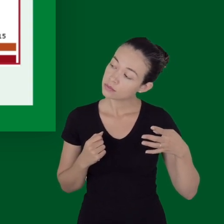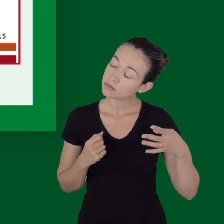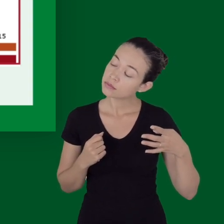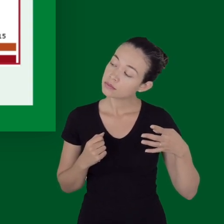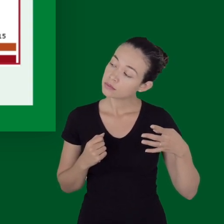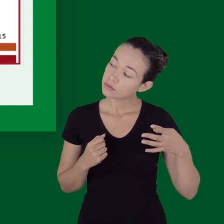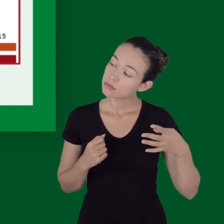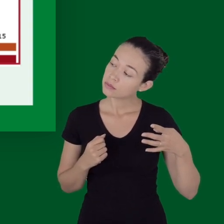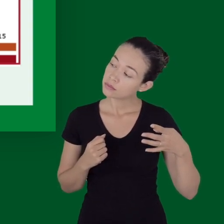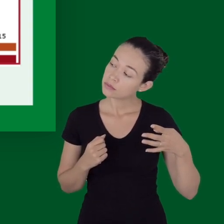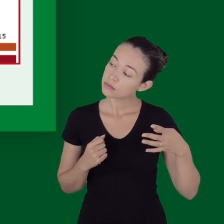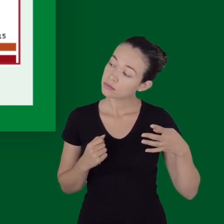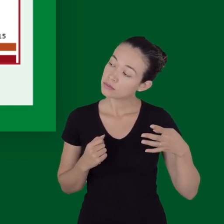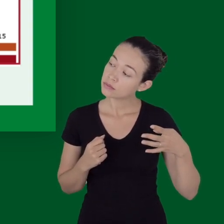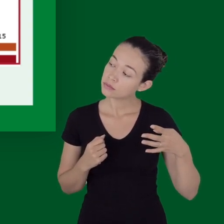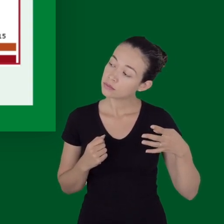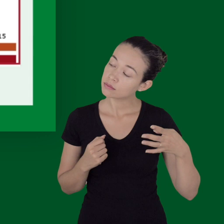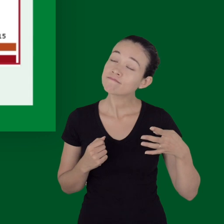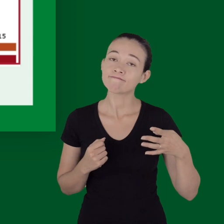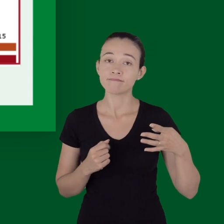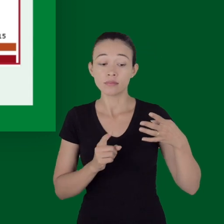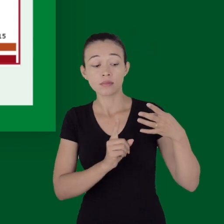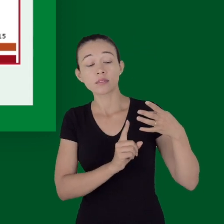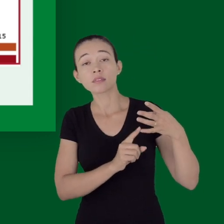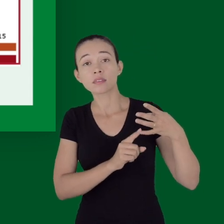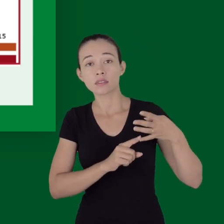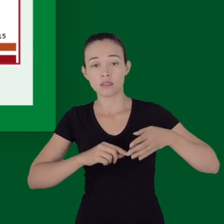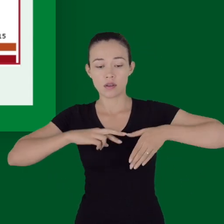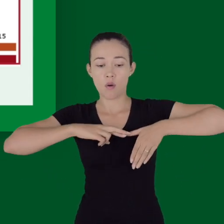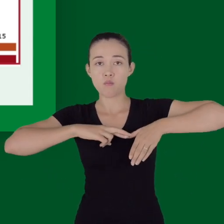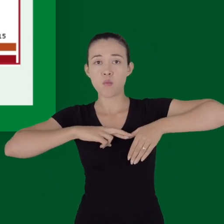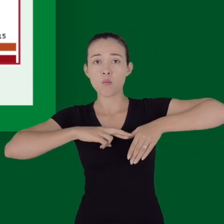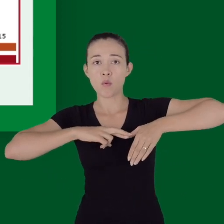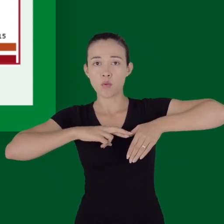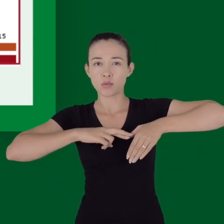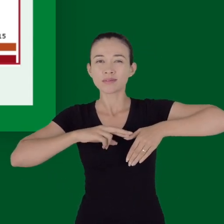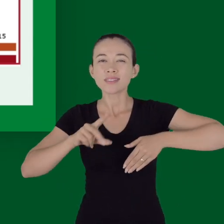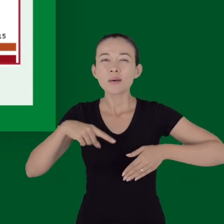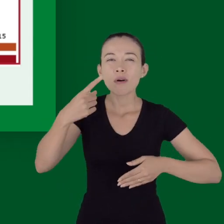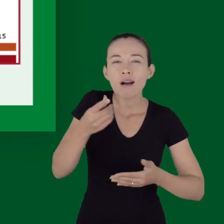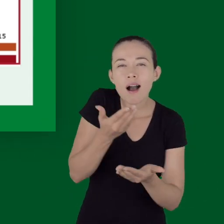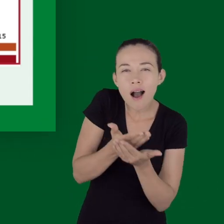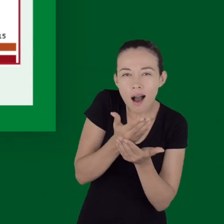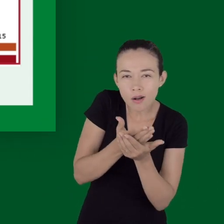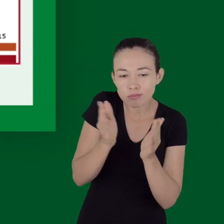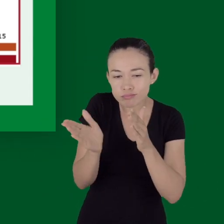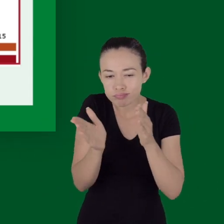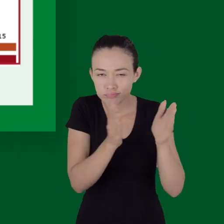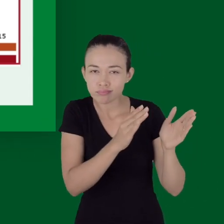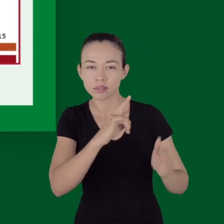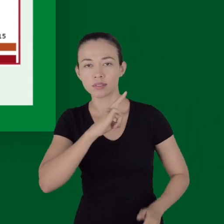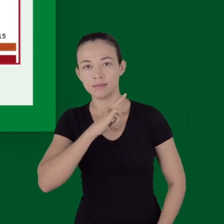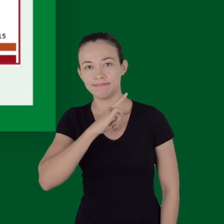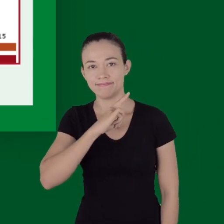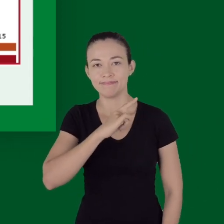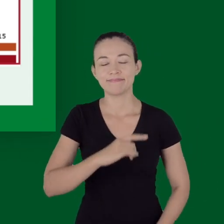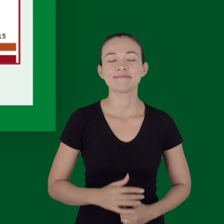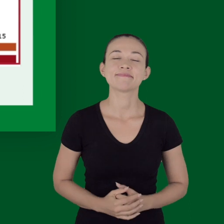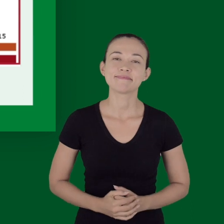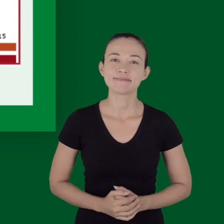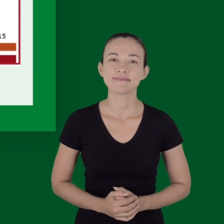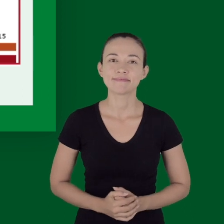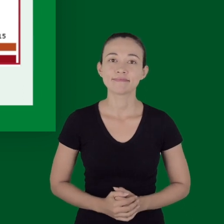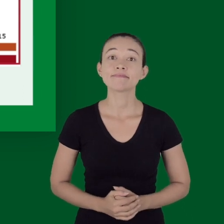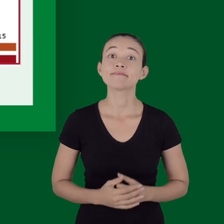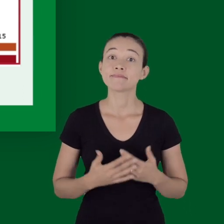taquicardia supra com aberrância e a fibrilação ventricular, que é um ritmo de parada, né? Que a gente vai ter uma aula sobre isso.